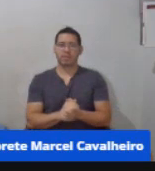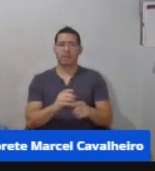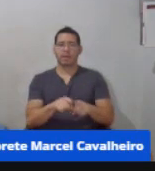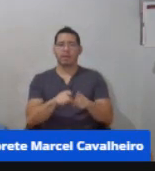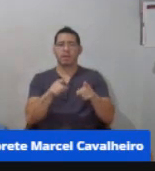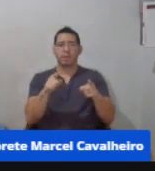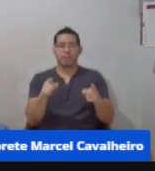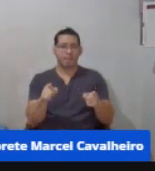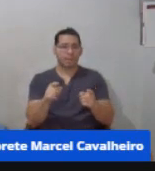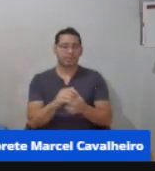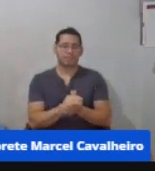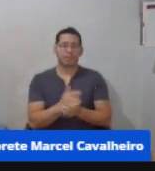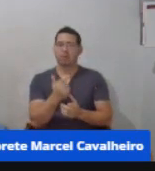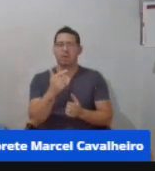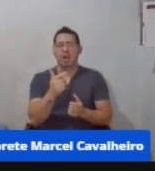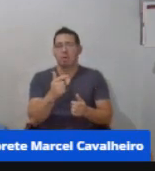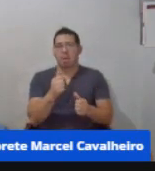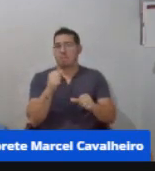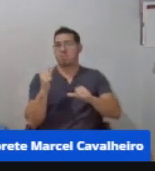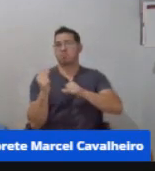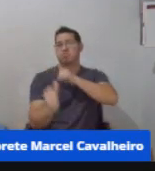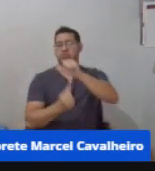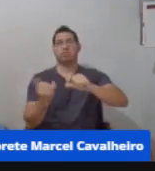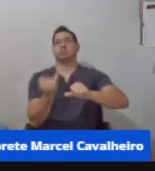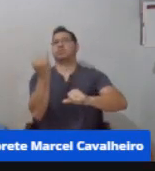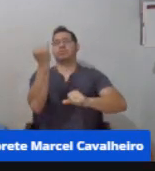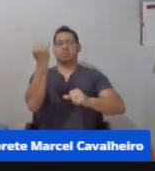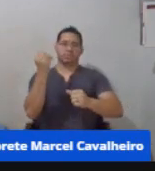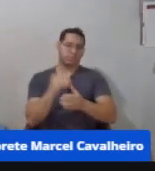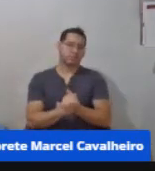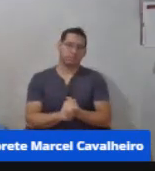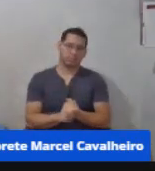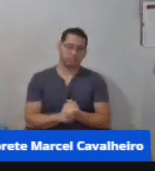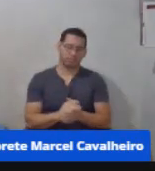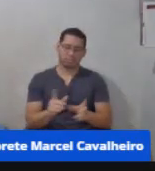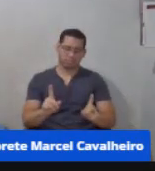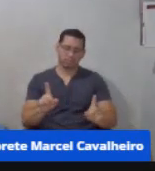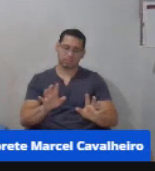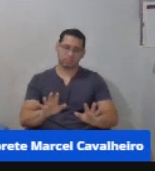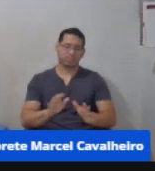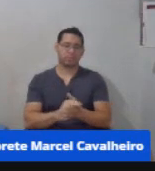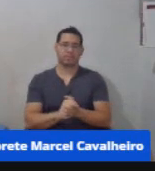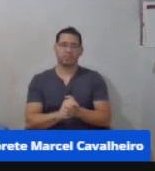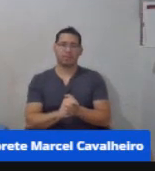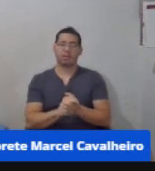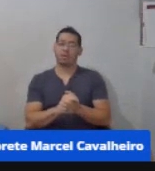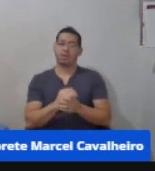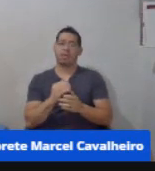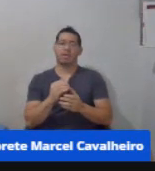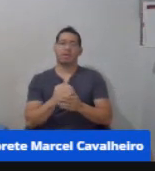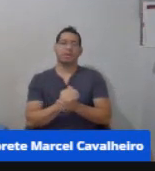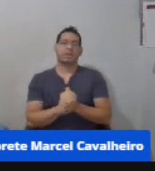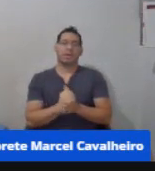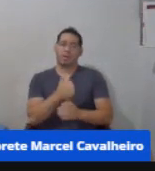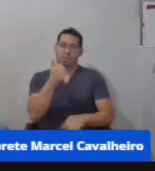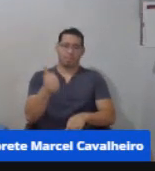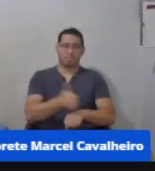nenhuma mudança substancial, sobretudo no plano do conteúdo.